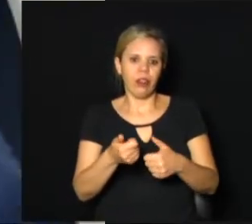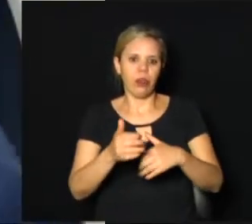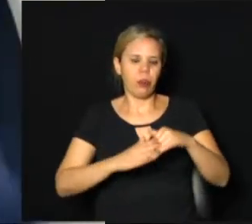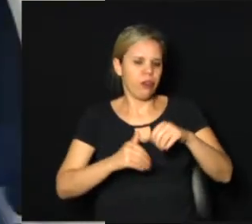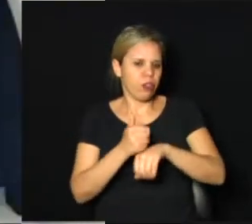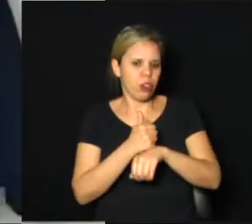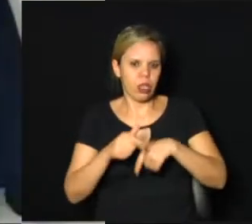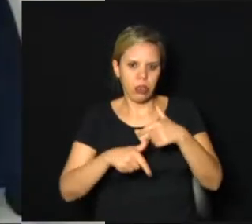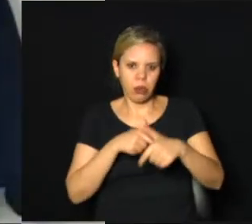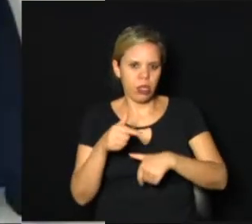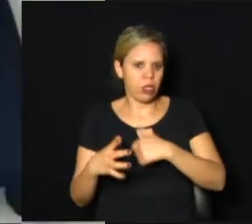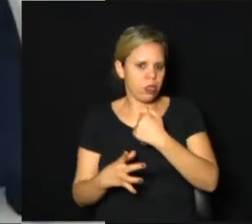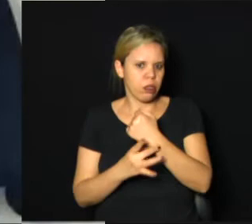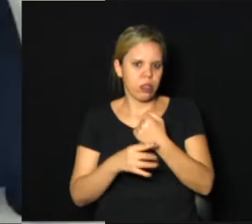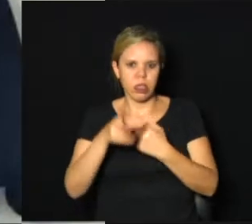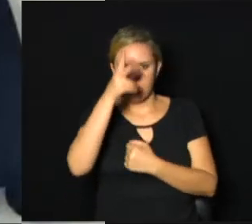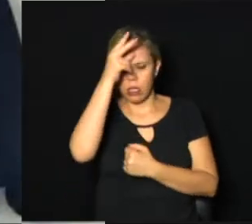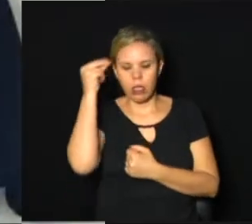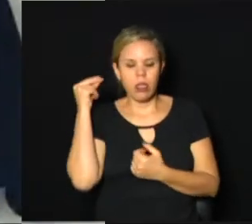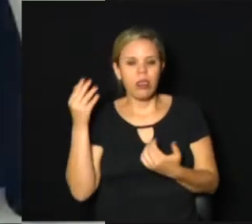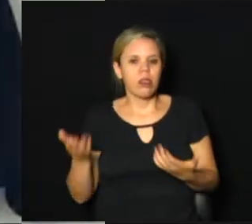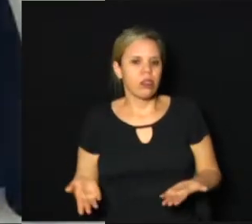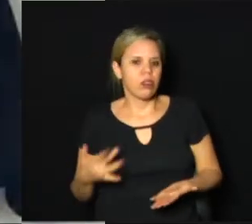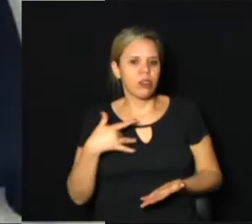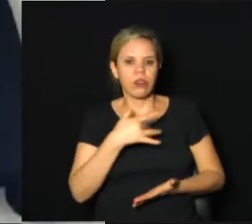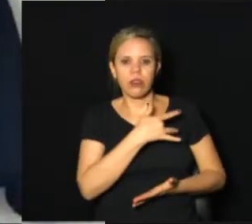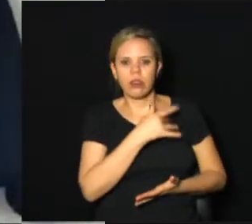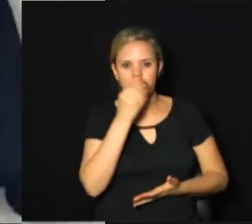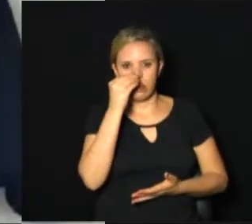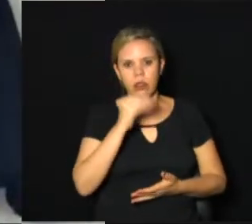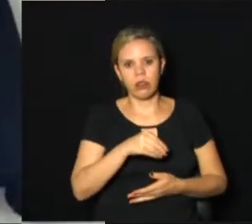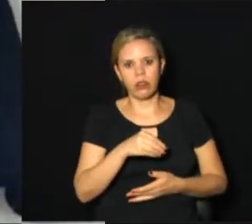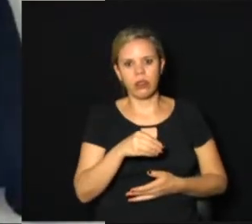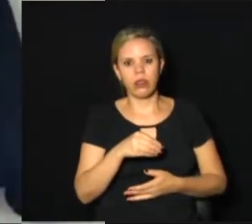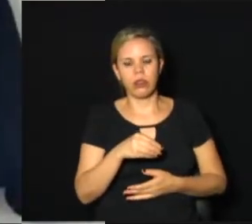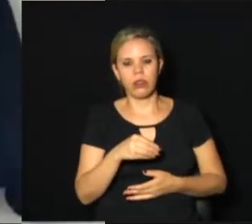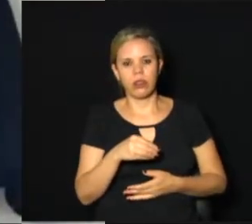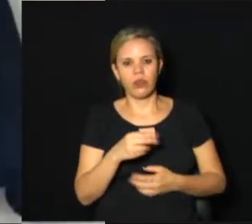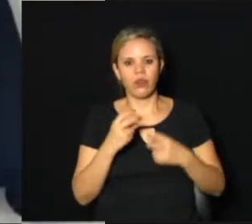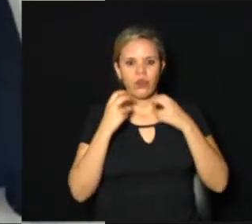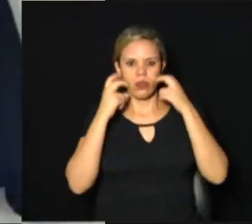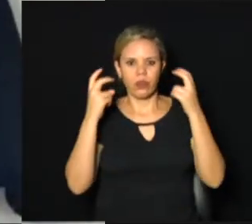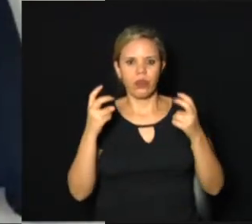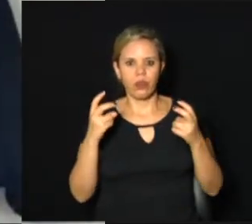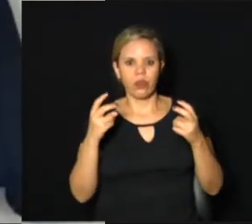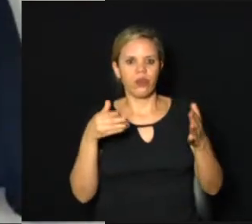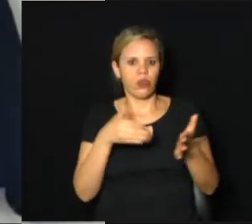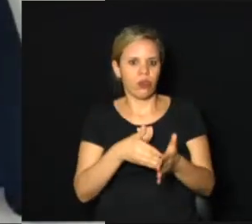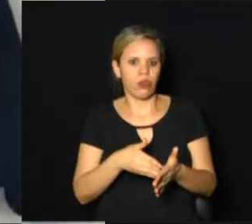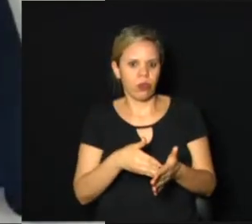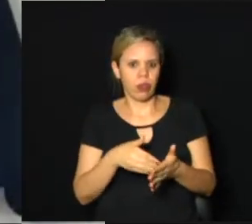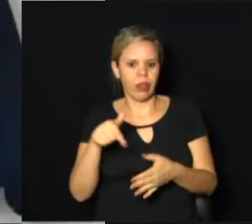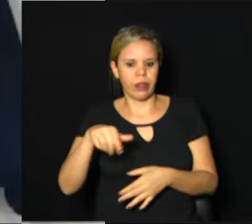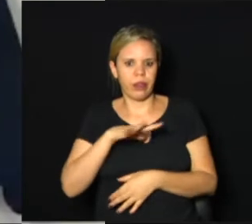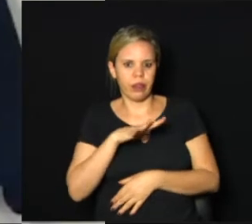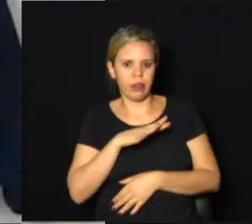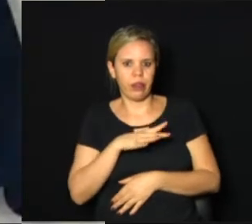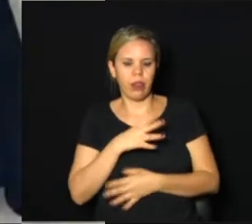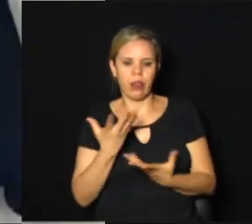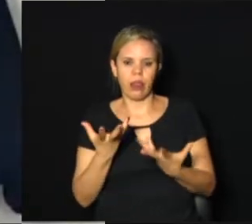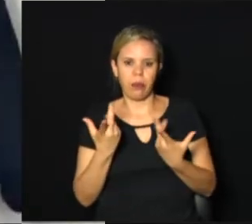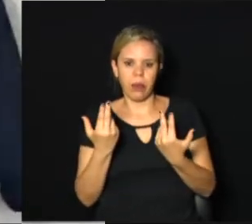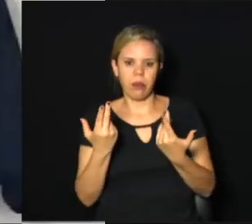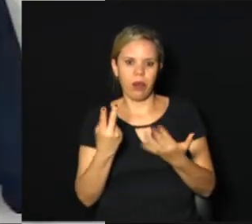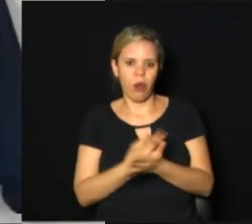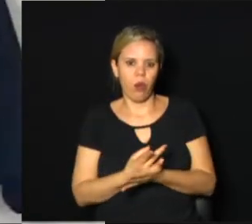que estão trabalhando com segurança pública, mas para os profissionais de saúde ele negou vergonhosamente, vetou. E aqui na cidade nós queremos a mesma